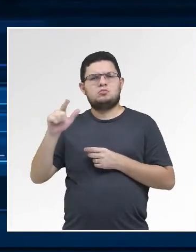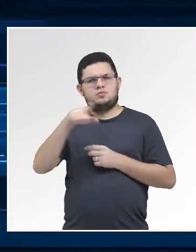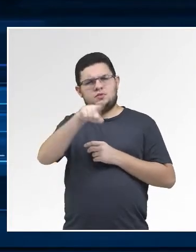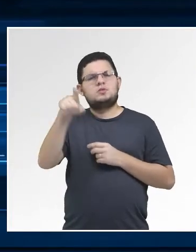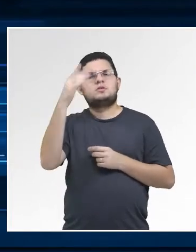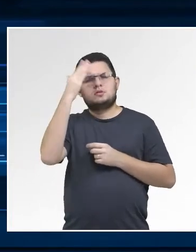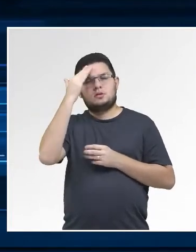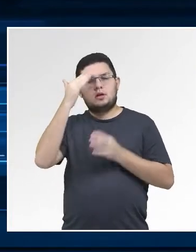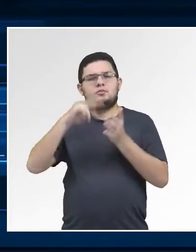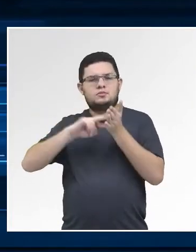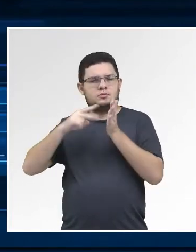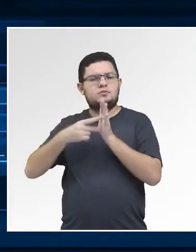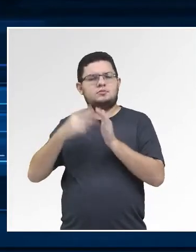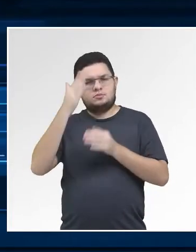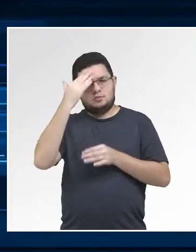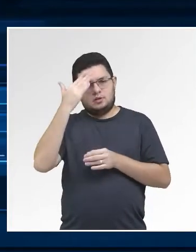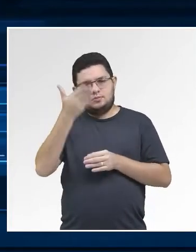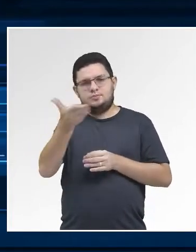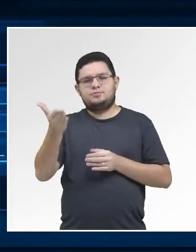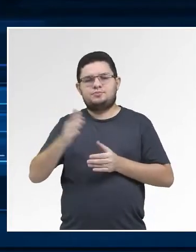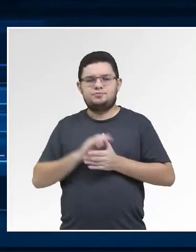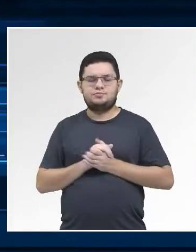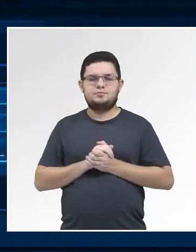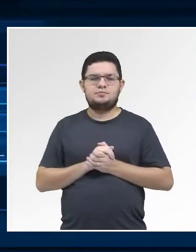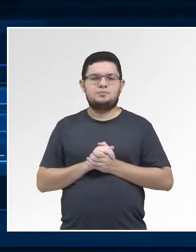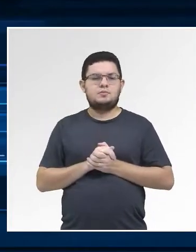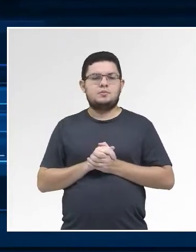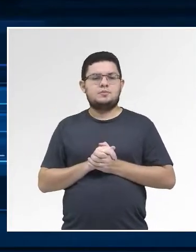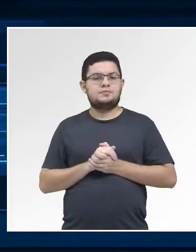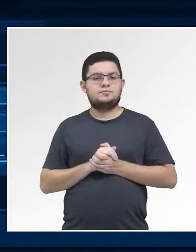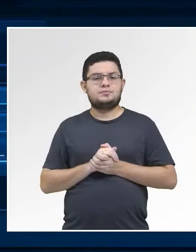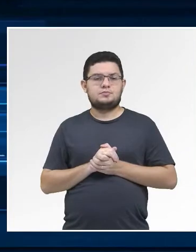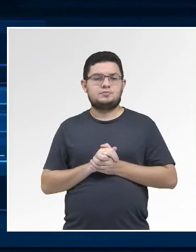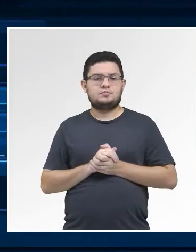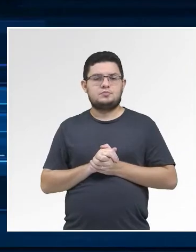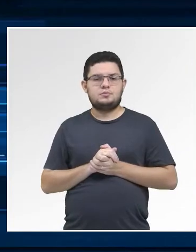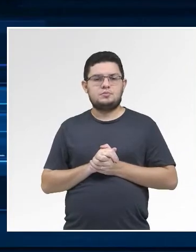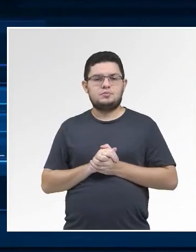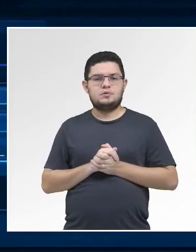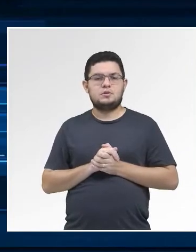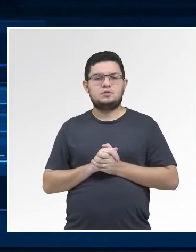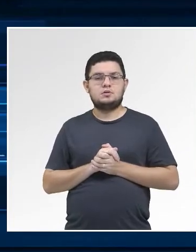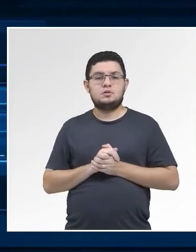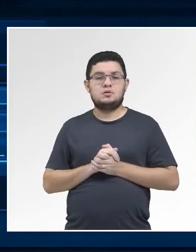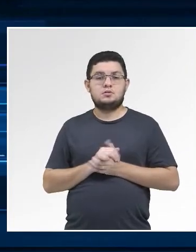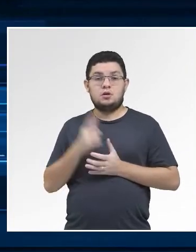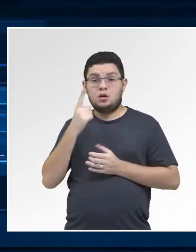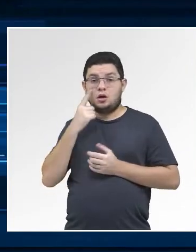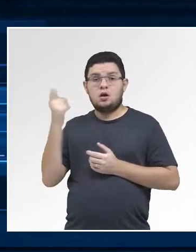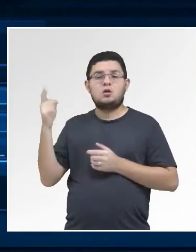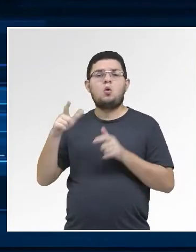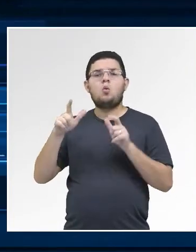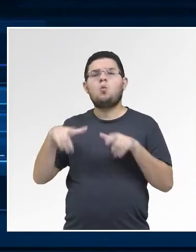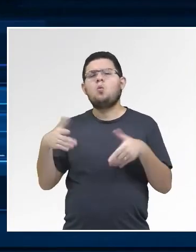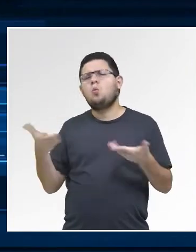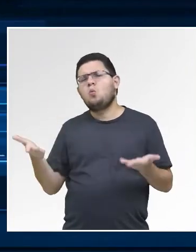sabem, ok? Então, vamos ver aí onde eles estão, tá?